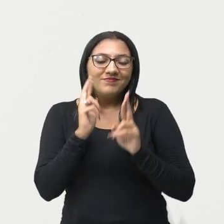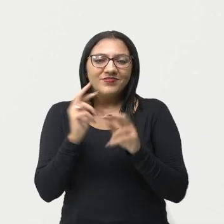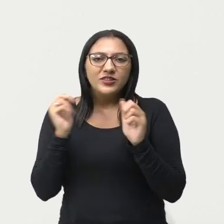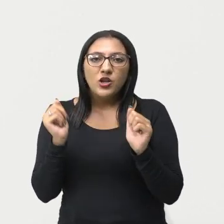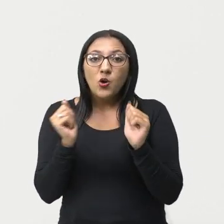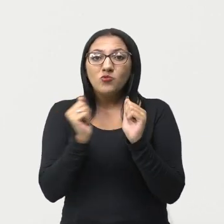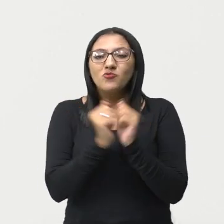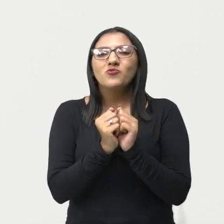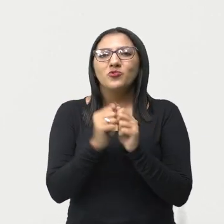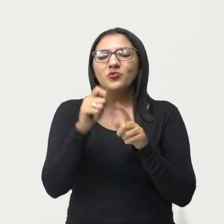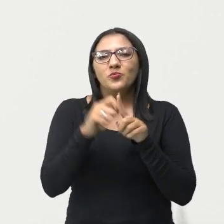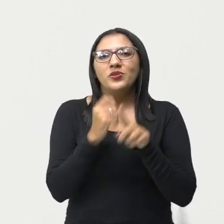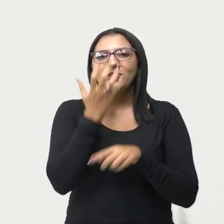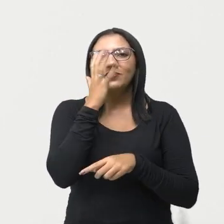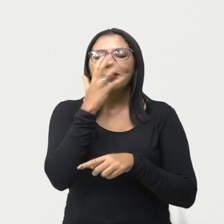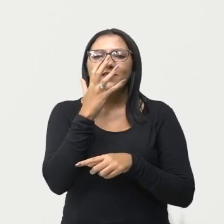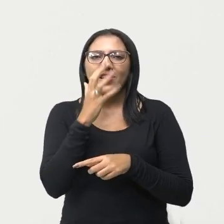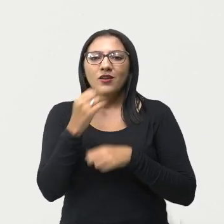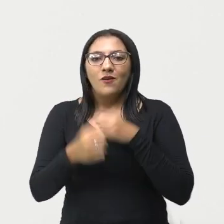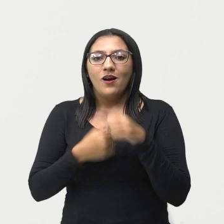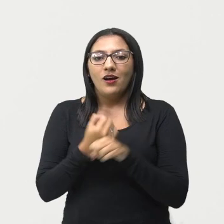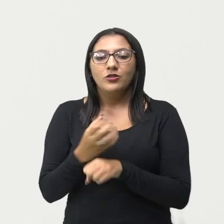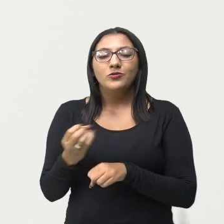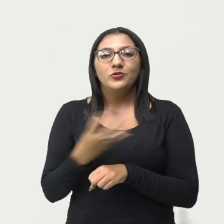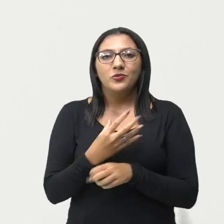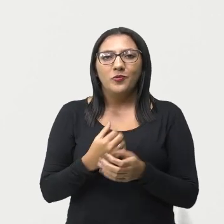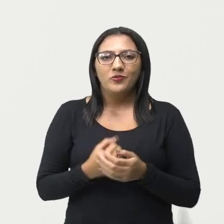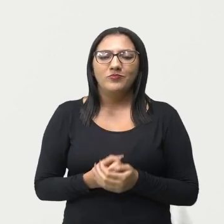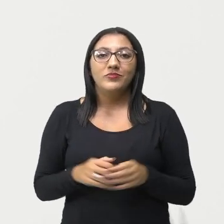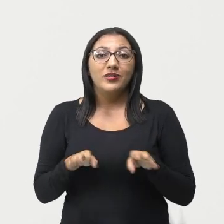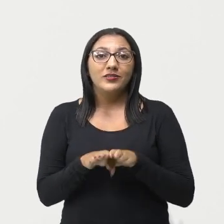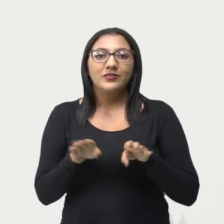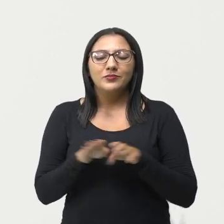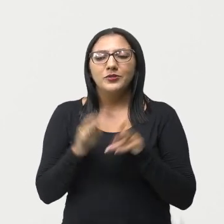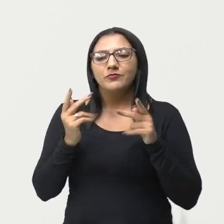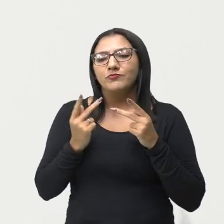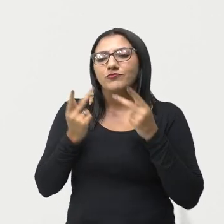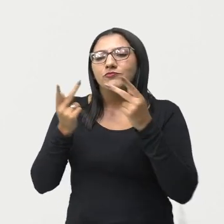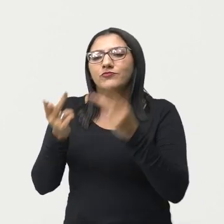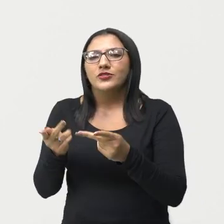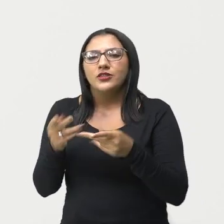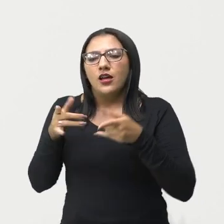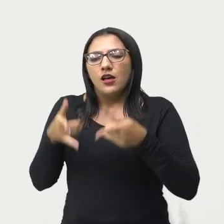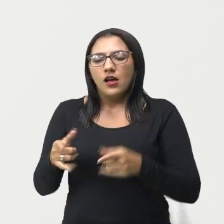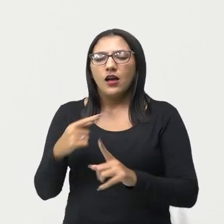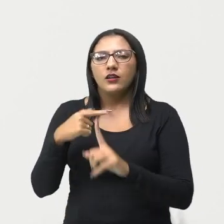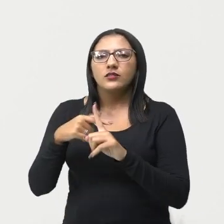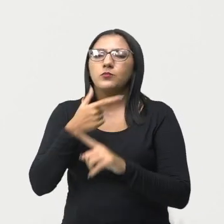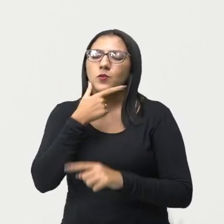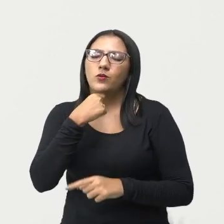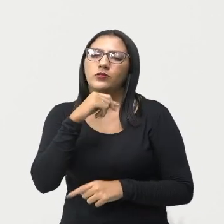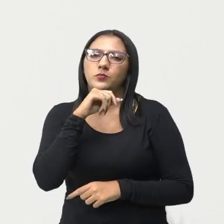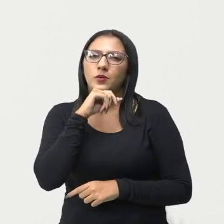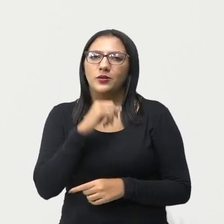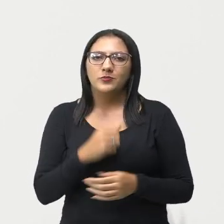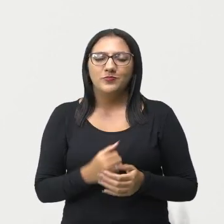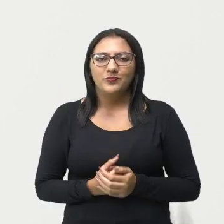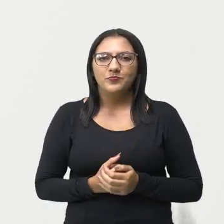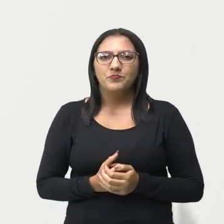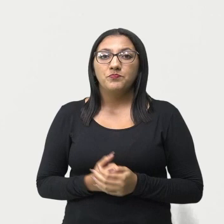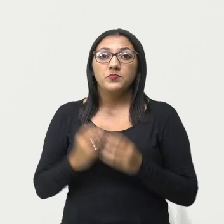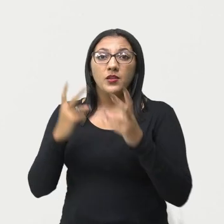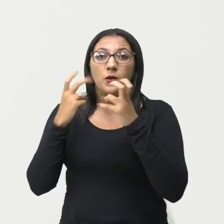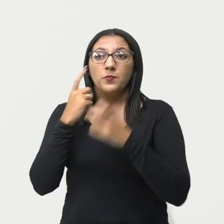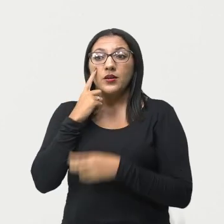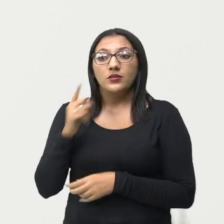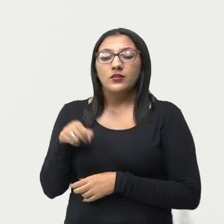em fevereiro com sua mãe e também visitar o túmulo de seu pai biológico. Então, eu percebo que esse texto é um texto retirado de uma